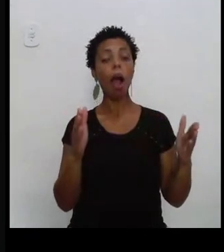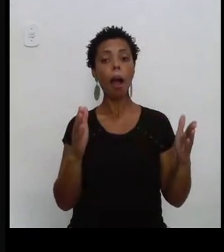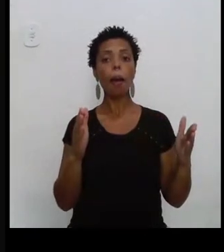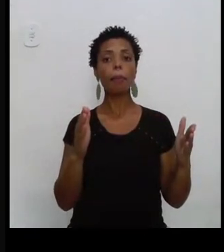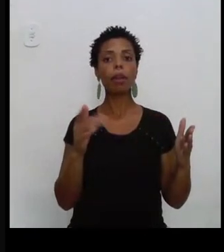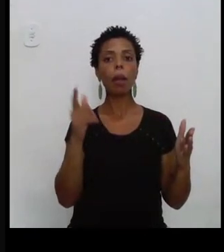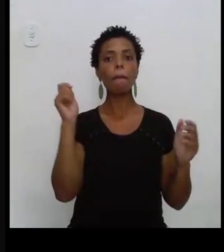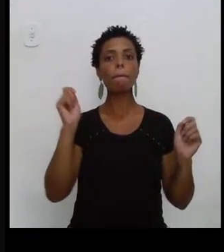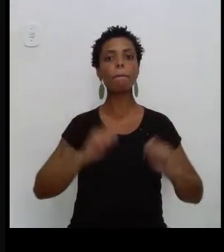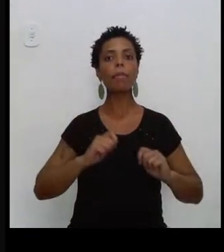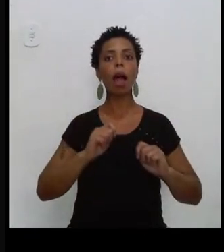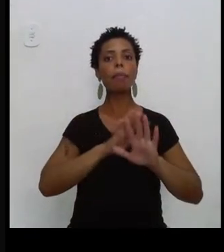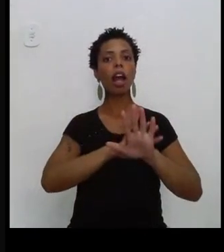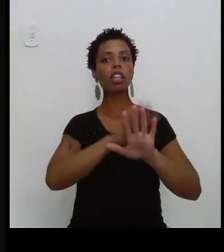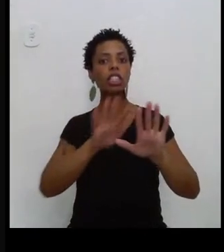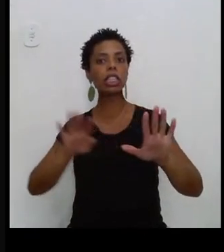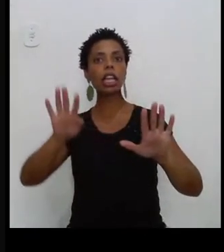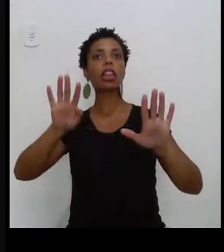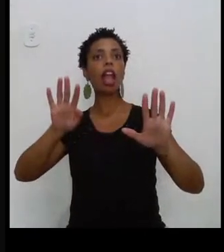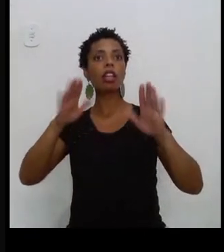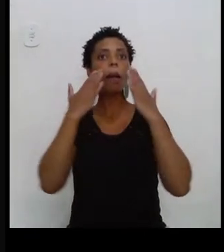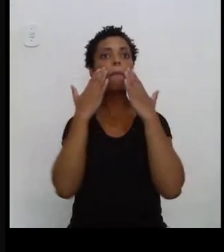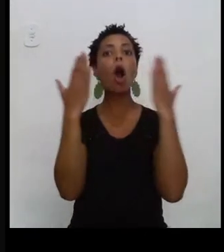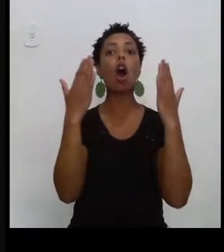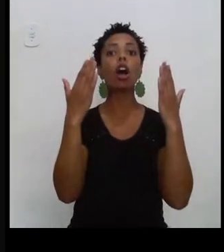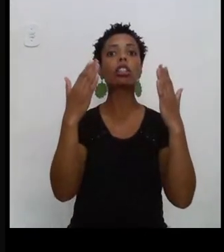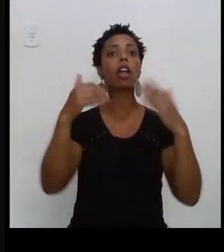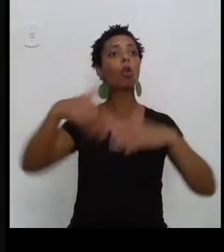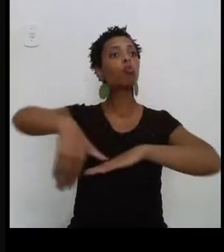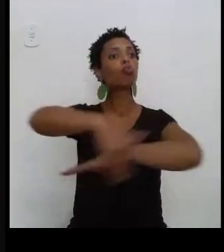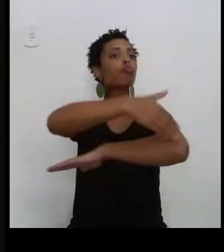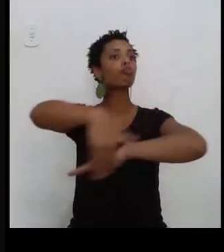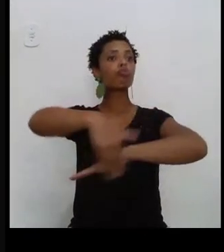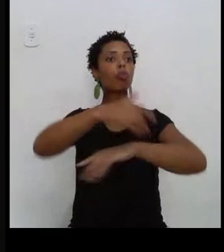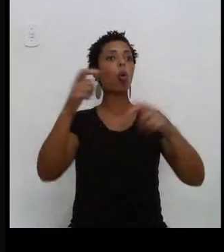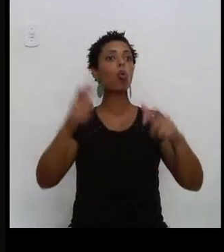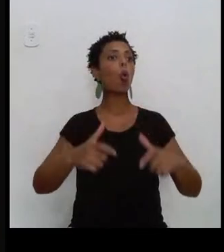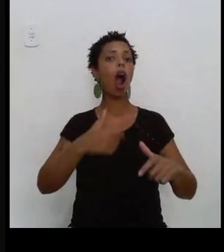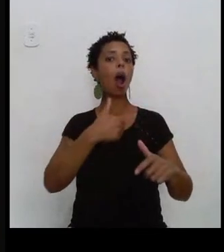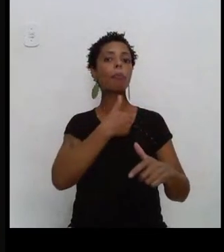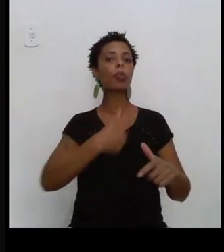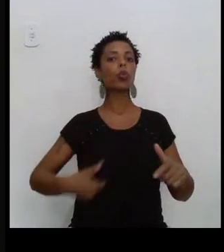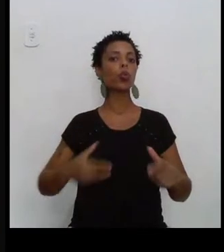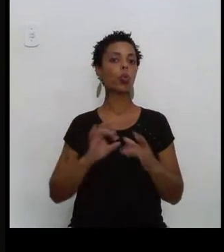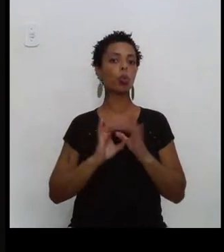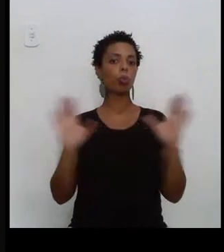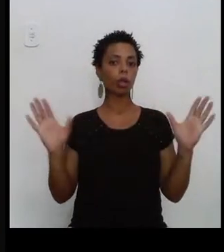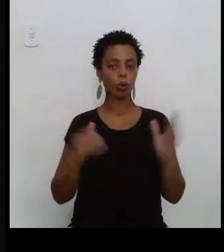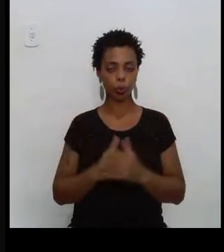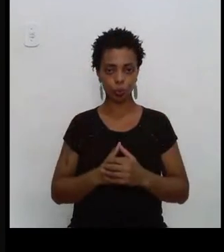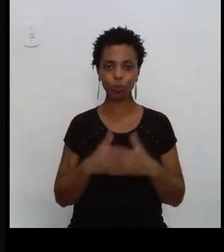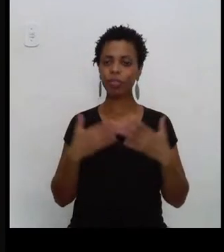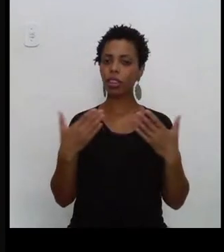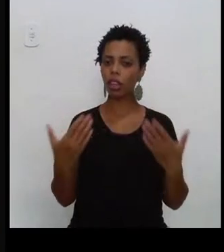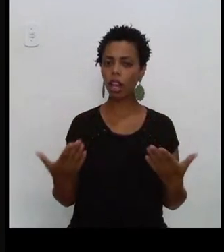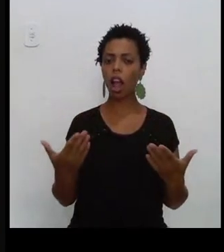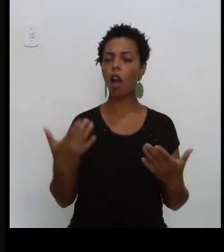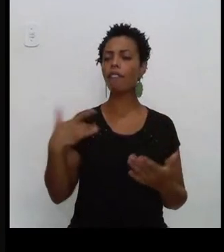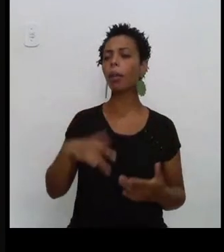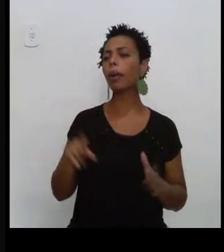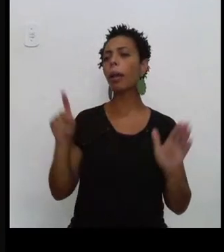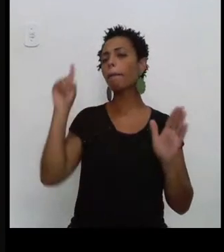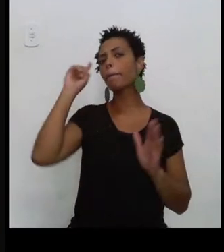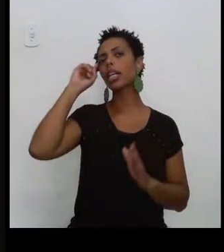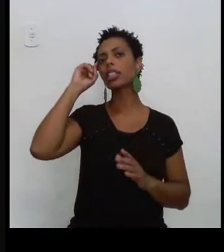público Adriele a pena então se perguntar vou perguntar se não quase é só nessa ar condicionado errado toalhas para